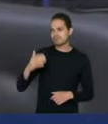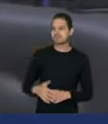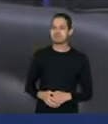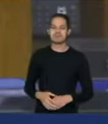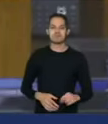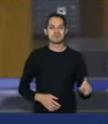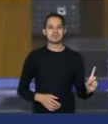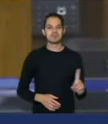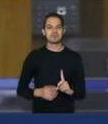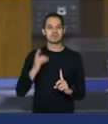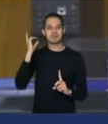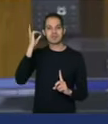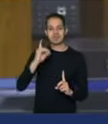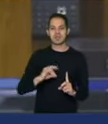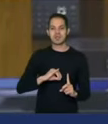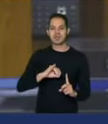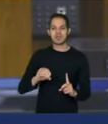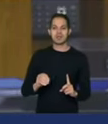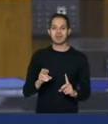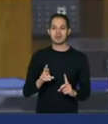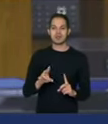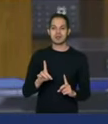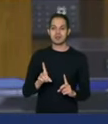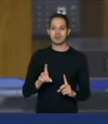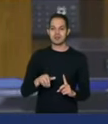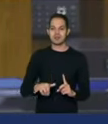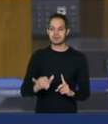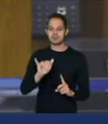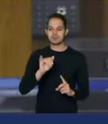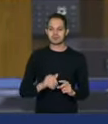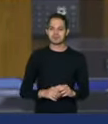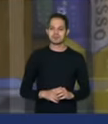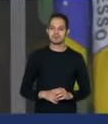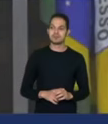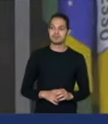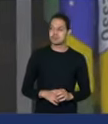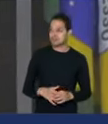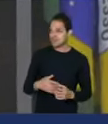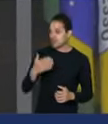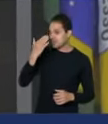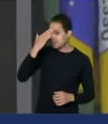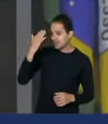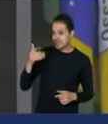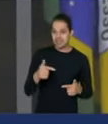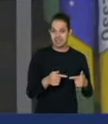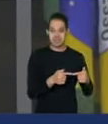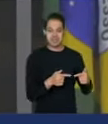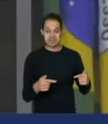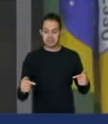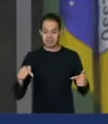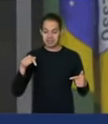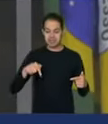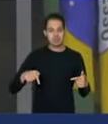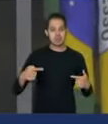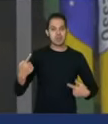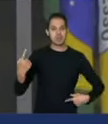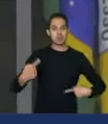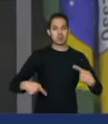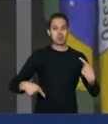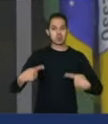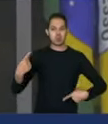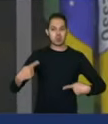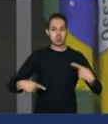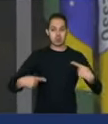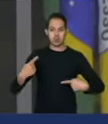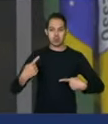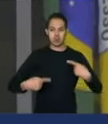Deputado Jordi. Obrigado, senhora presidente. Bom, essa semana nós estamos vendo uma grande discussão, um grande